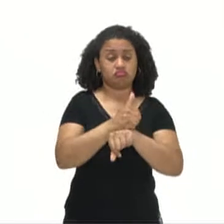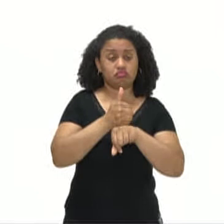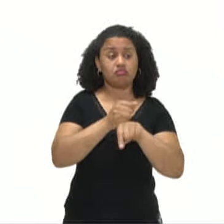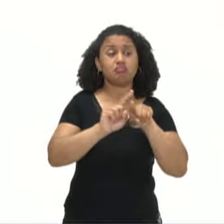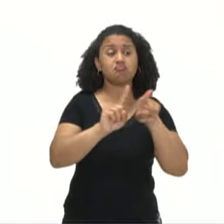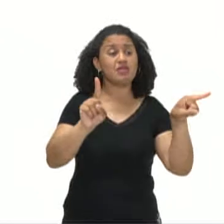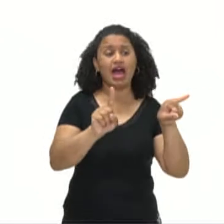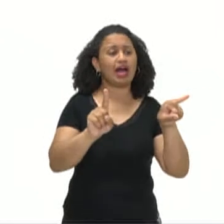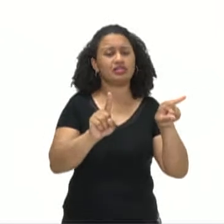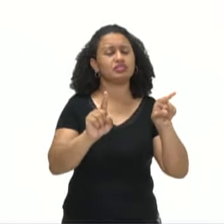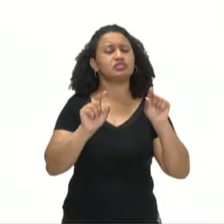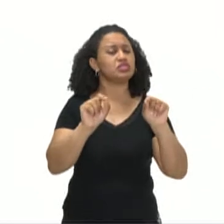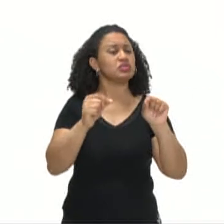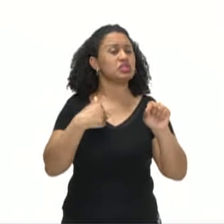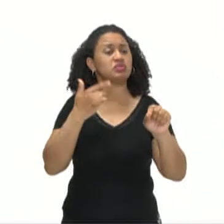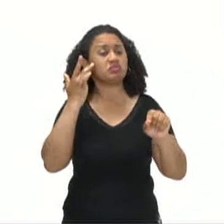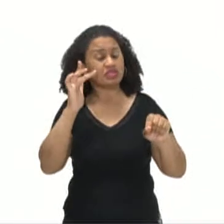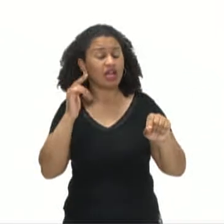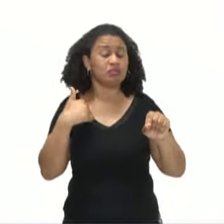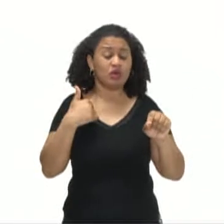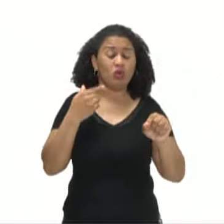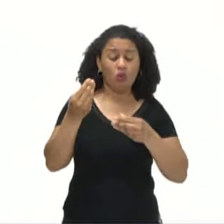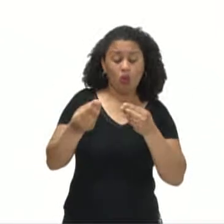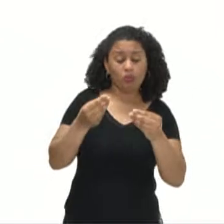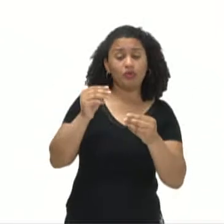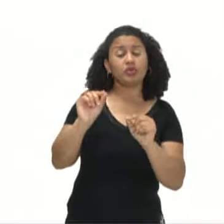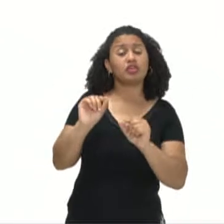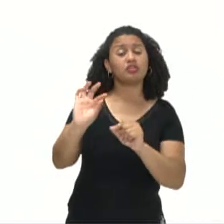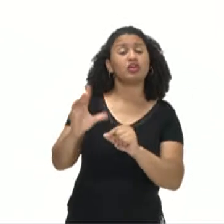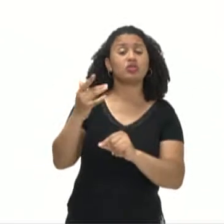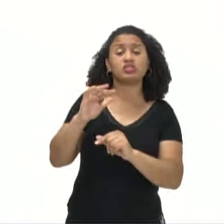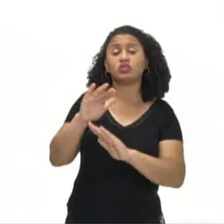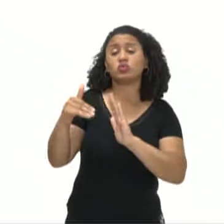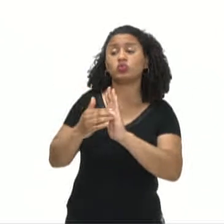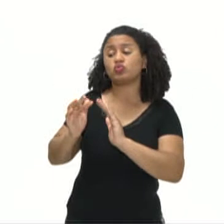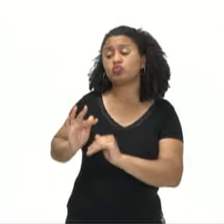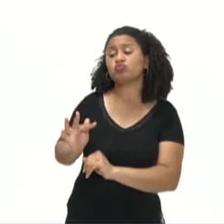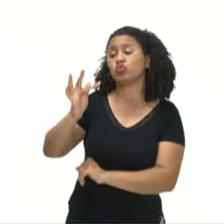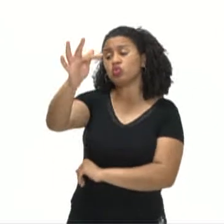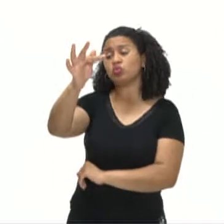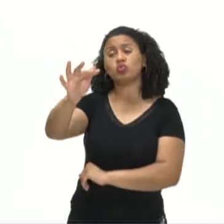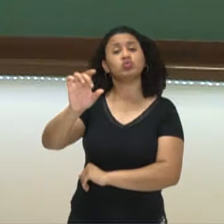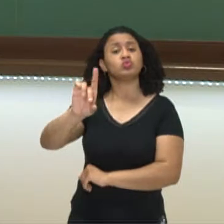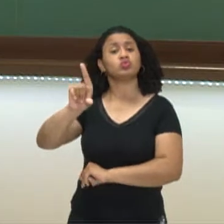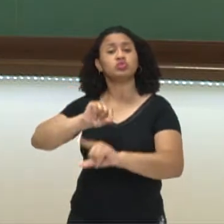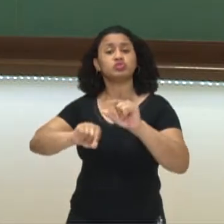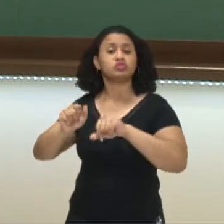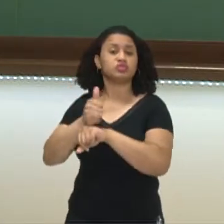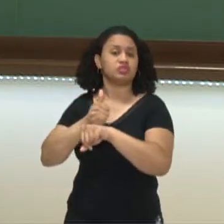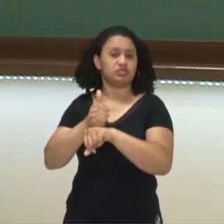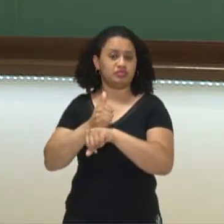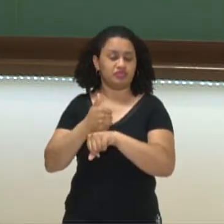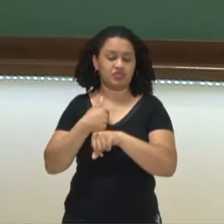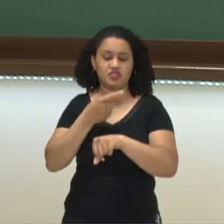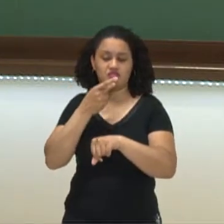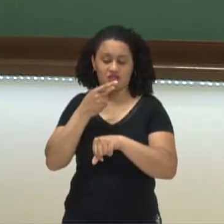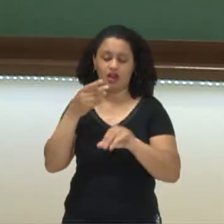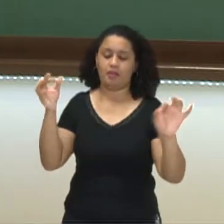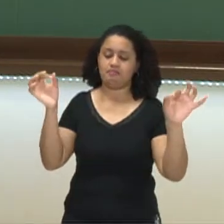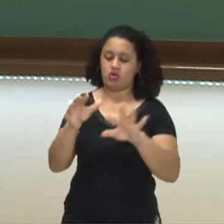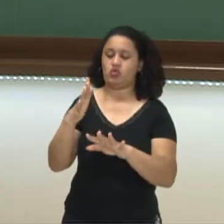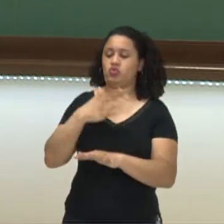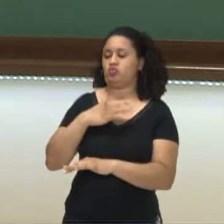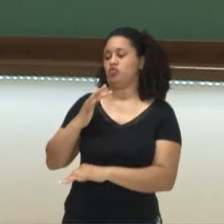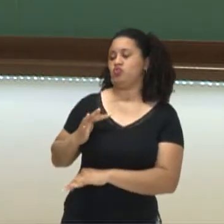Mas não é possível prever e planejar todo o nosso futuro apenas escolhendo a profissão. Não é possível você afirmar, pronto, meu